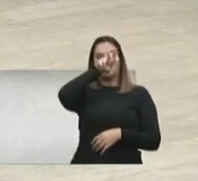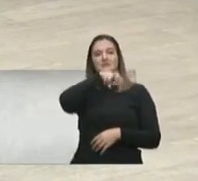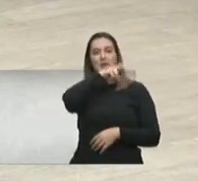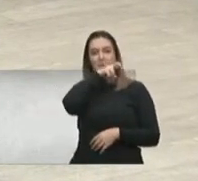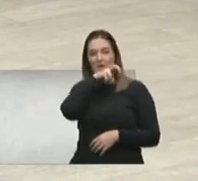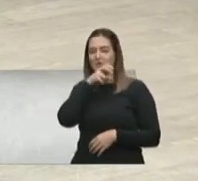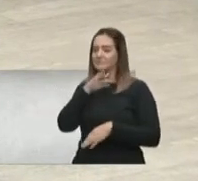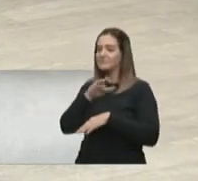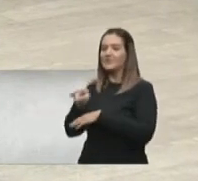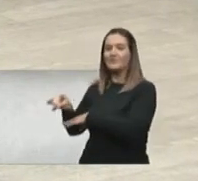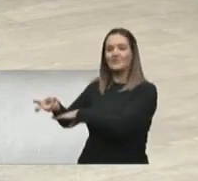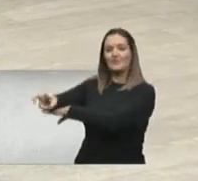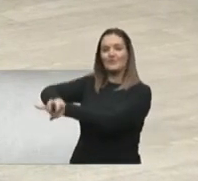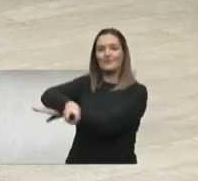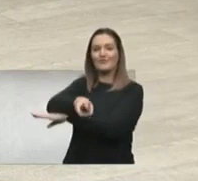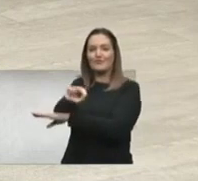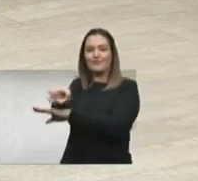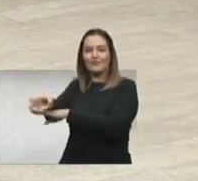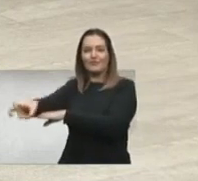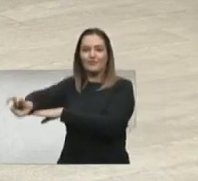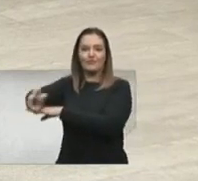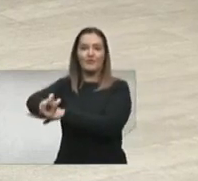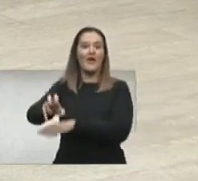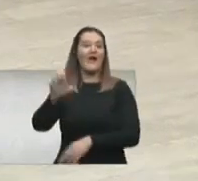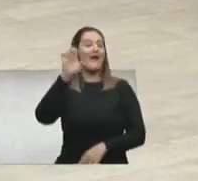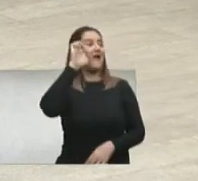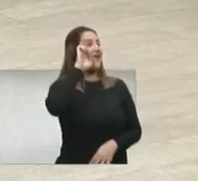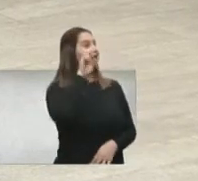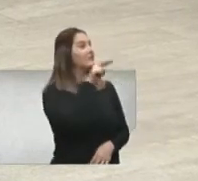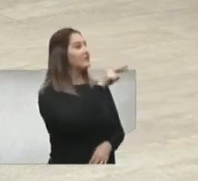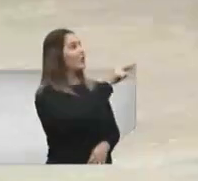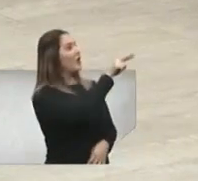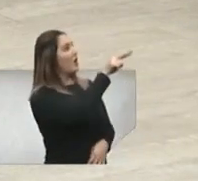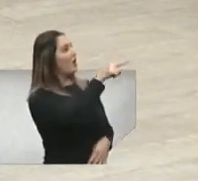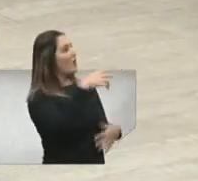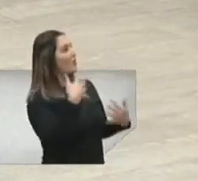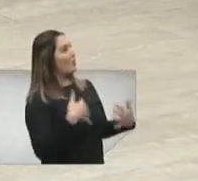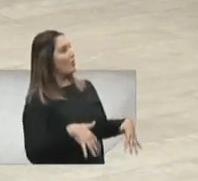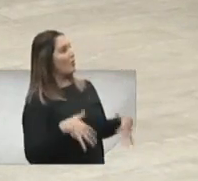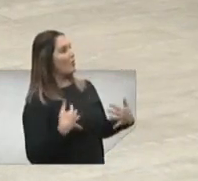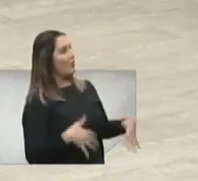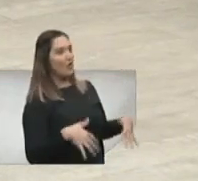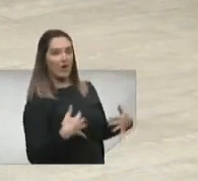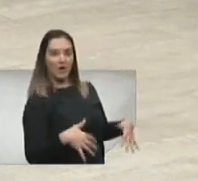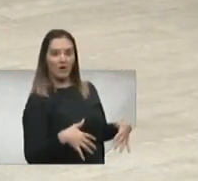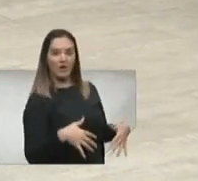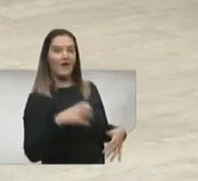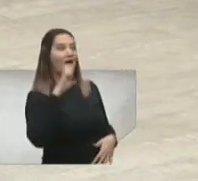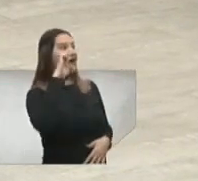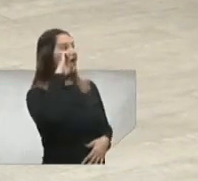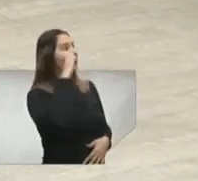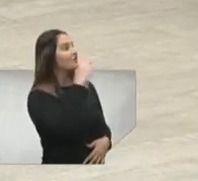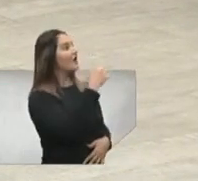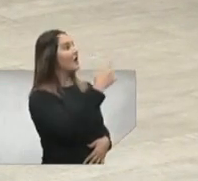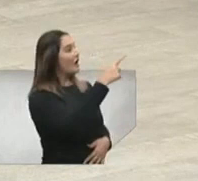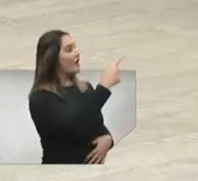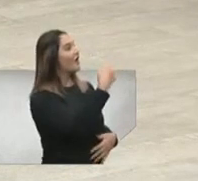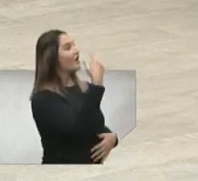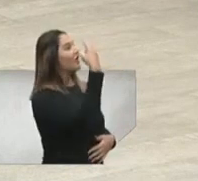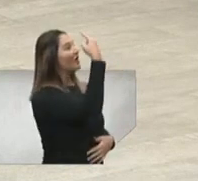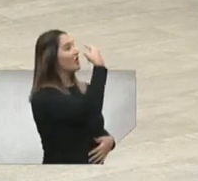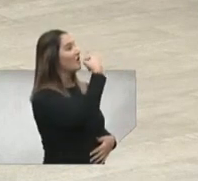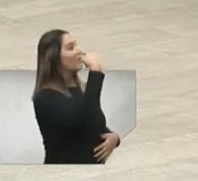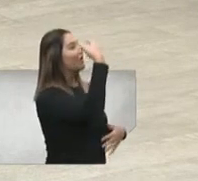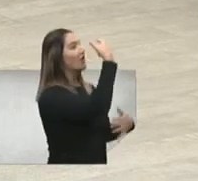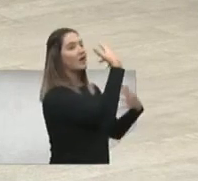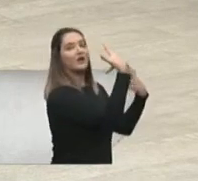o diabo falava pela boca da serpente. E assim, conforme diz Gênesis capítulo 3, a Eva caiu nas artimanhas do